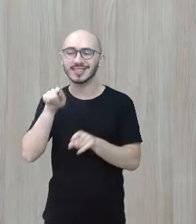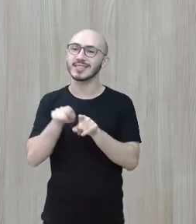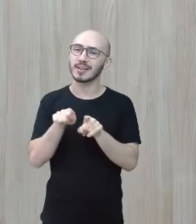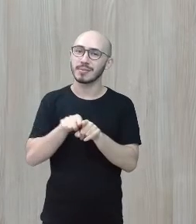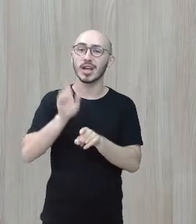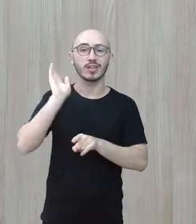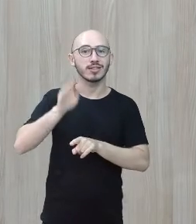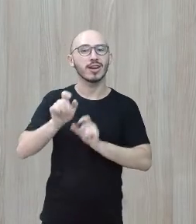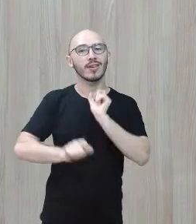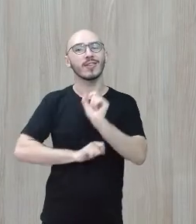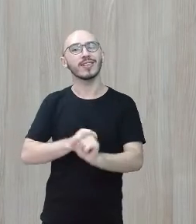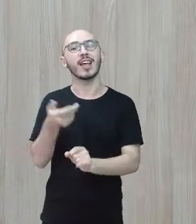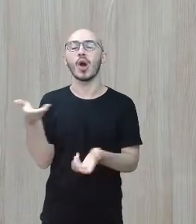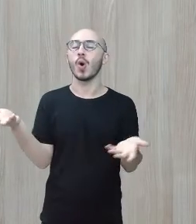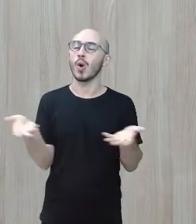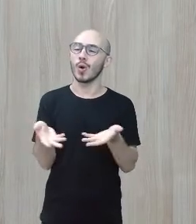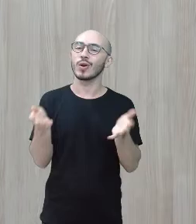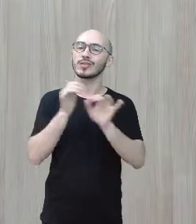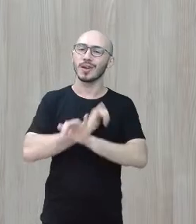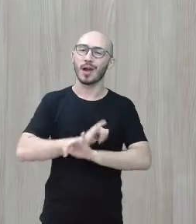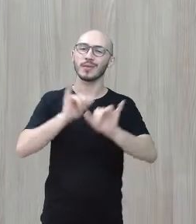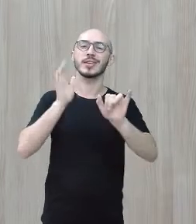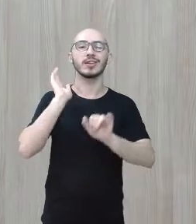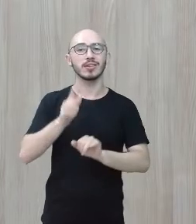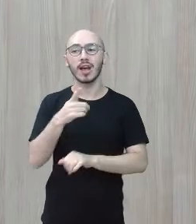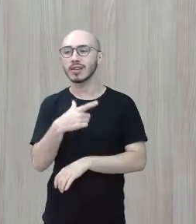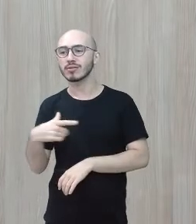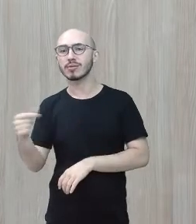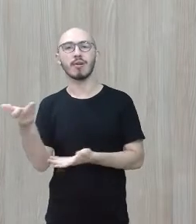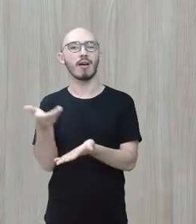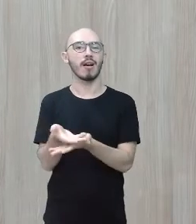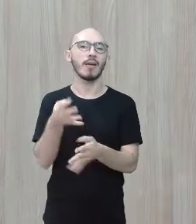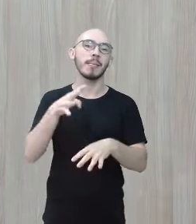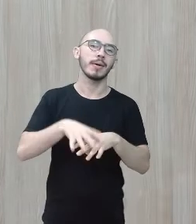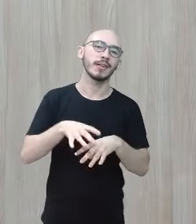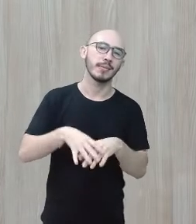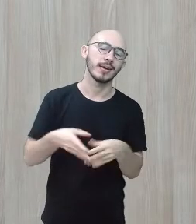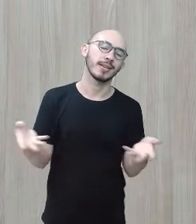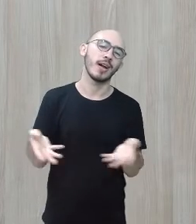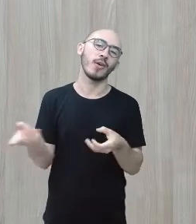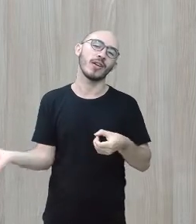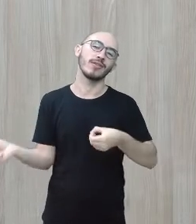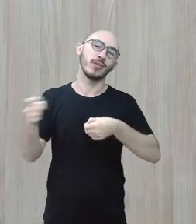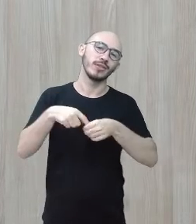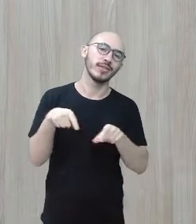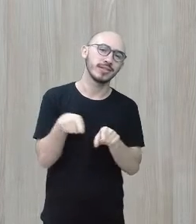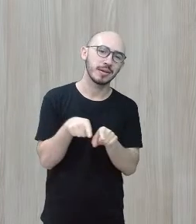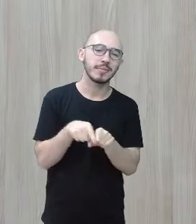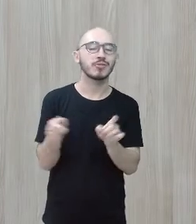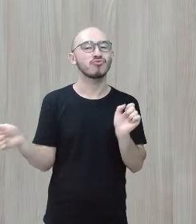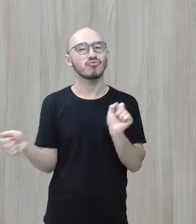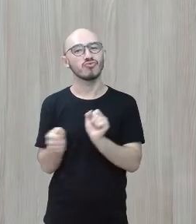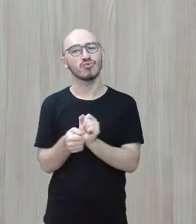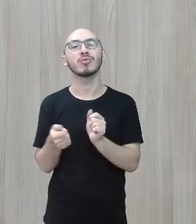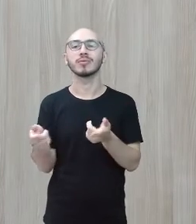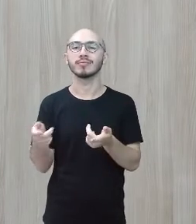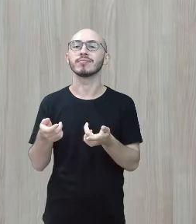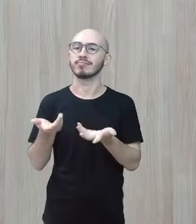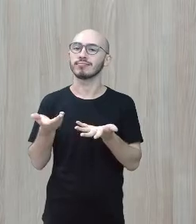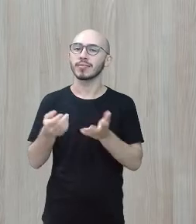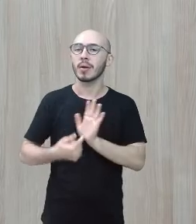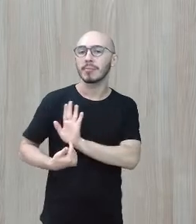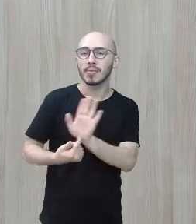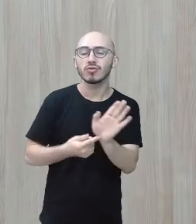estava fugido, eu falei isso hoje mais cedinho também, estava fugido aqui das aulas de matemática, mas a gente traz ele um pouquinho para trazer e transmitir um